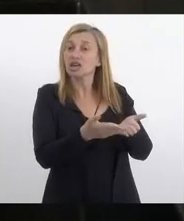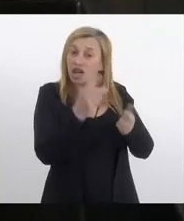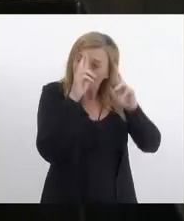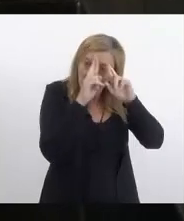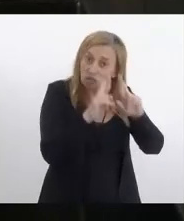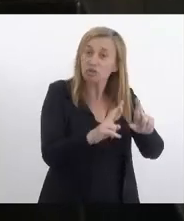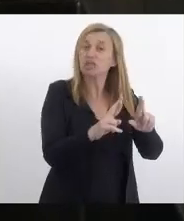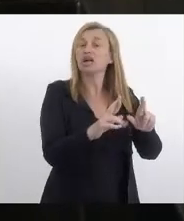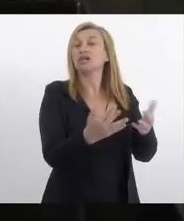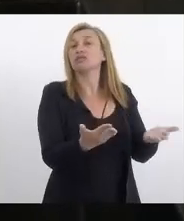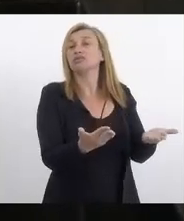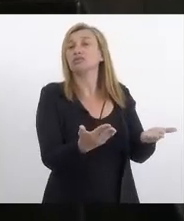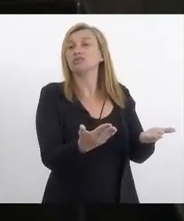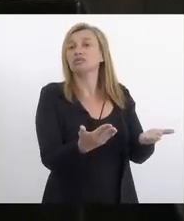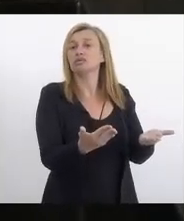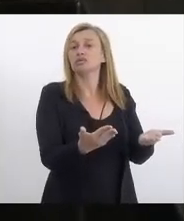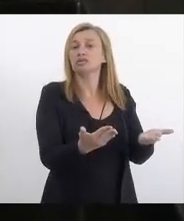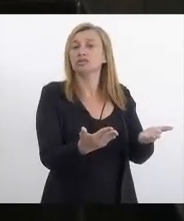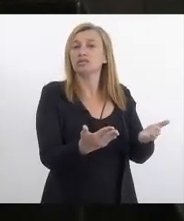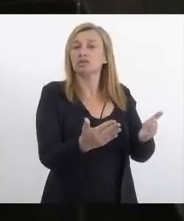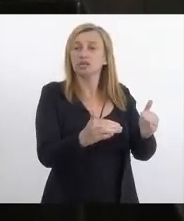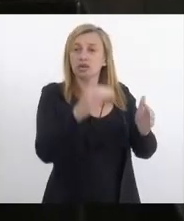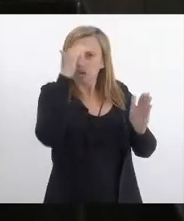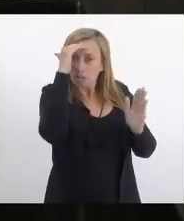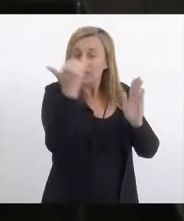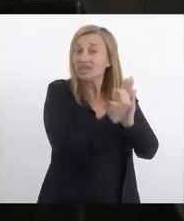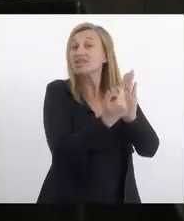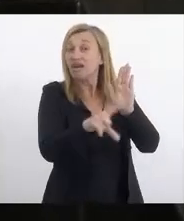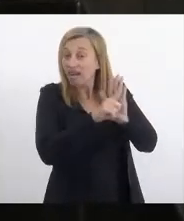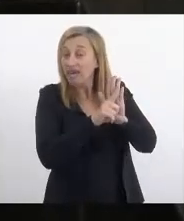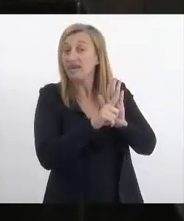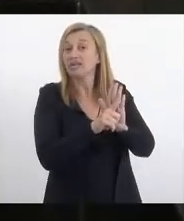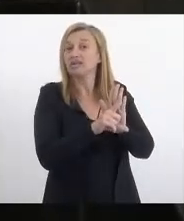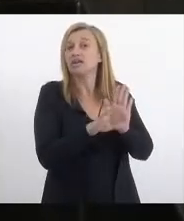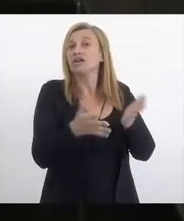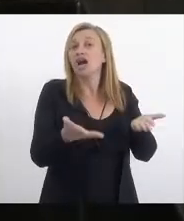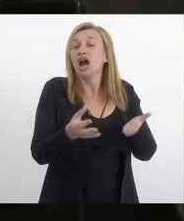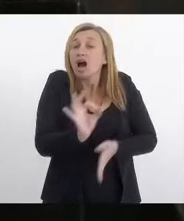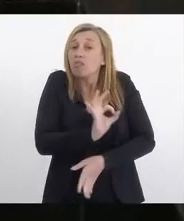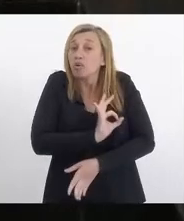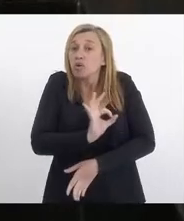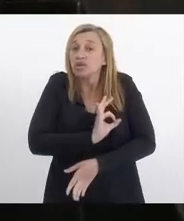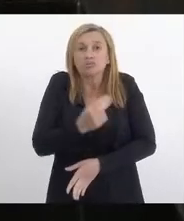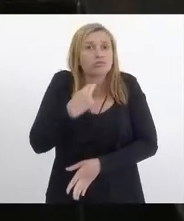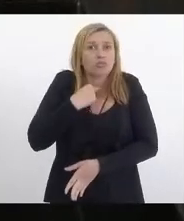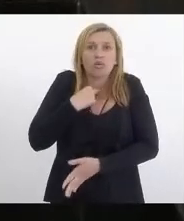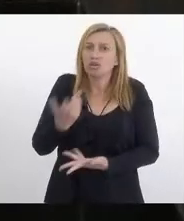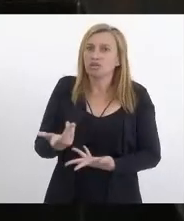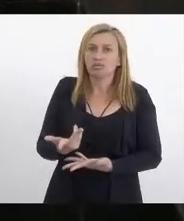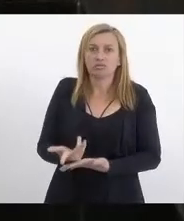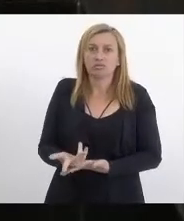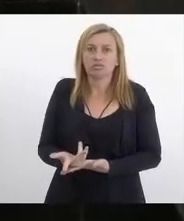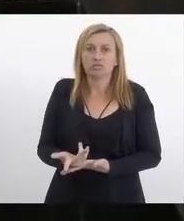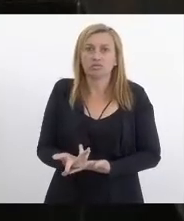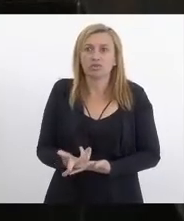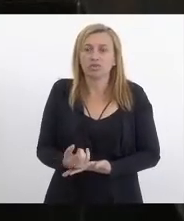absoluto rigor da lei. Entretanto, a polícia não pode ser,